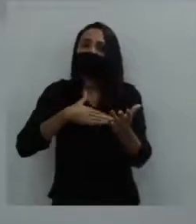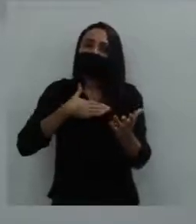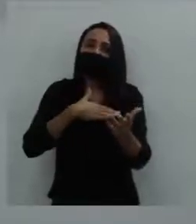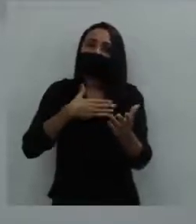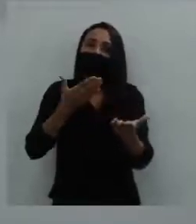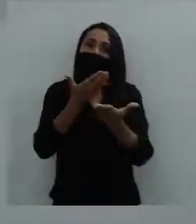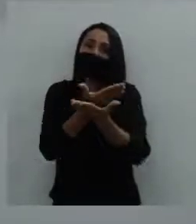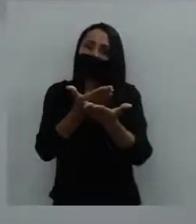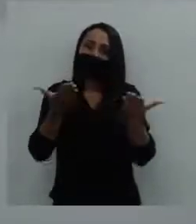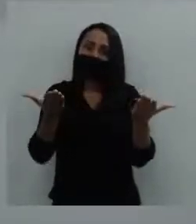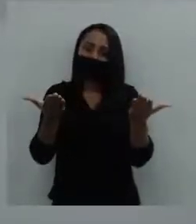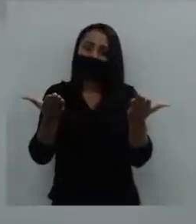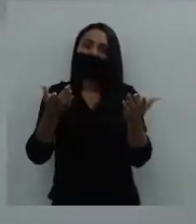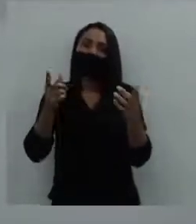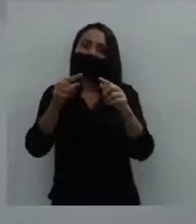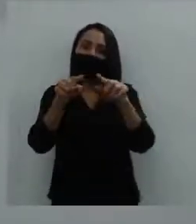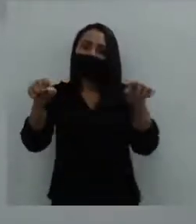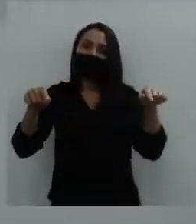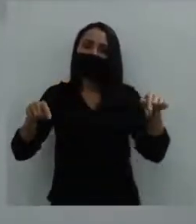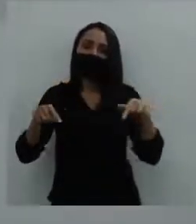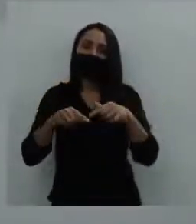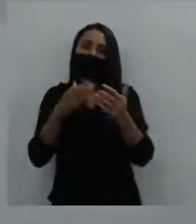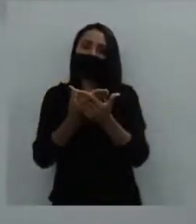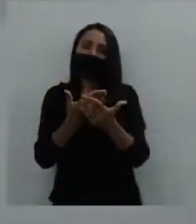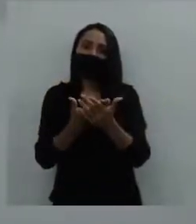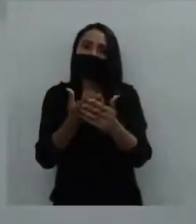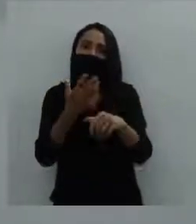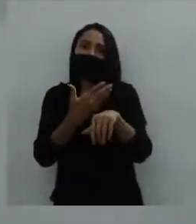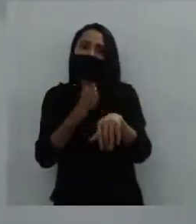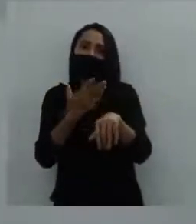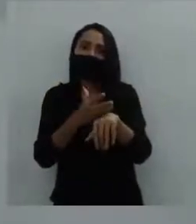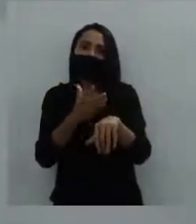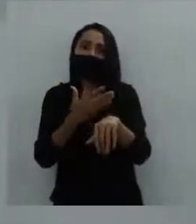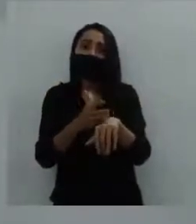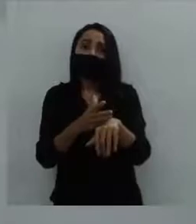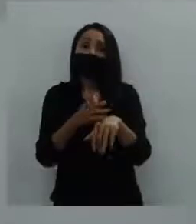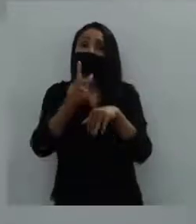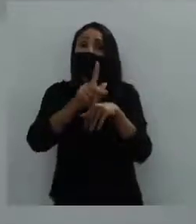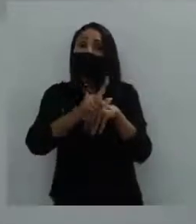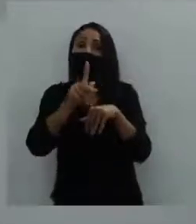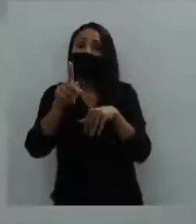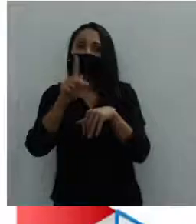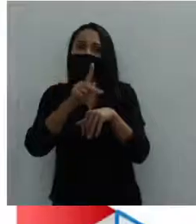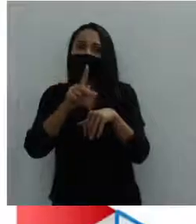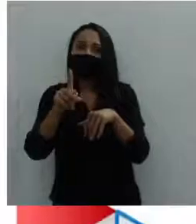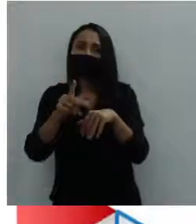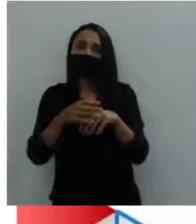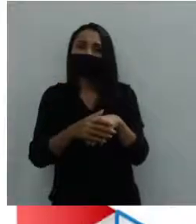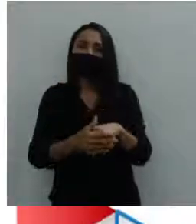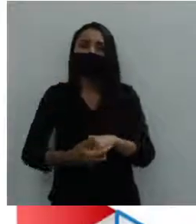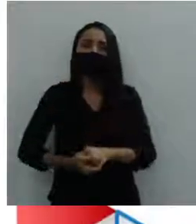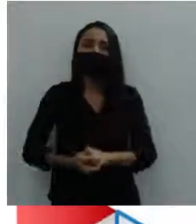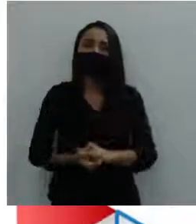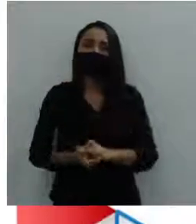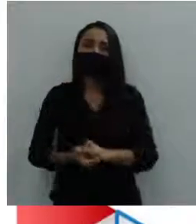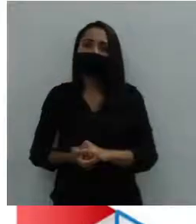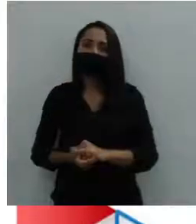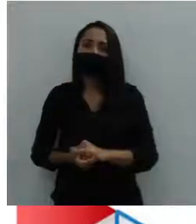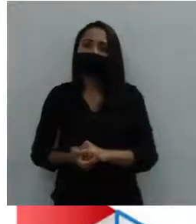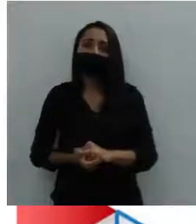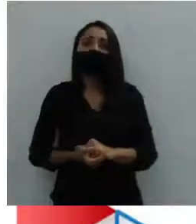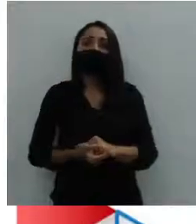que vocês, em sala de aula, treinassem com o seu professor olhando para a tela, nós temos